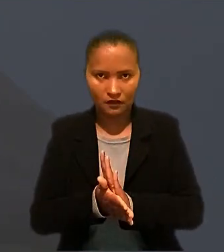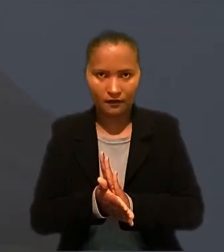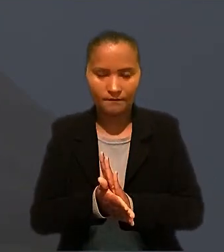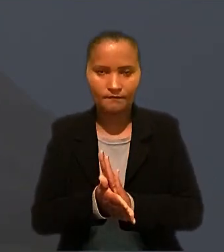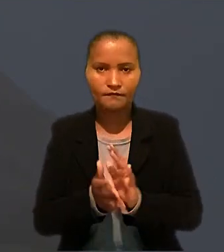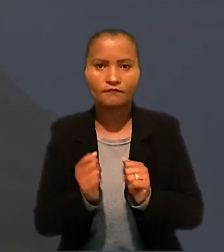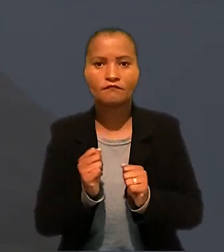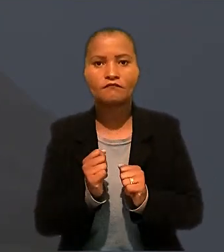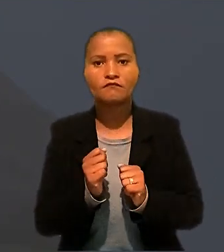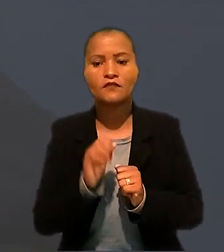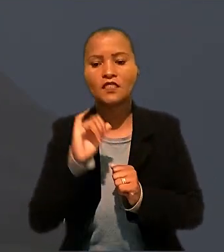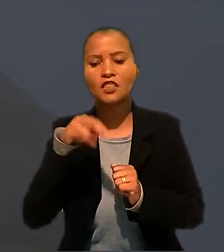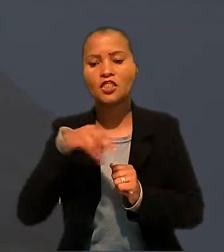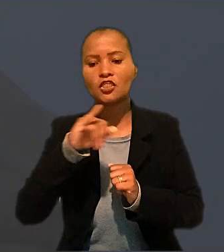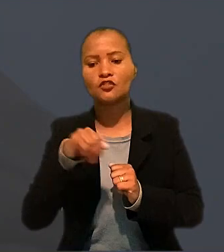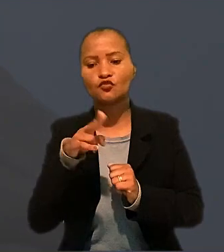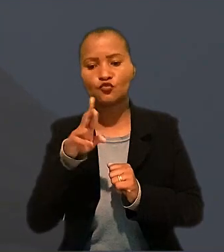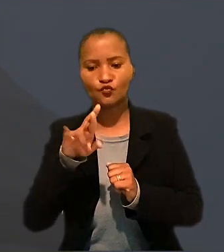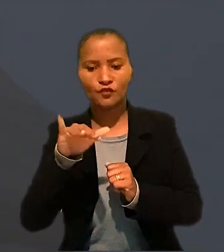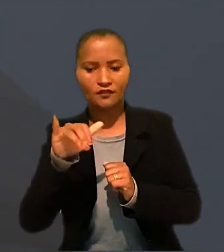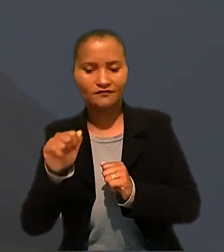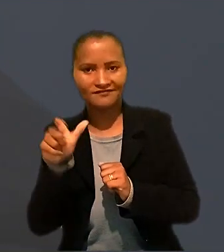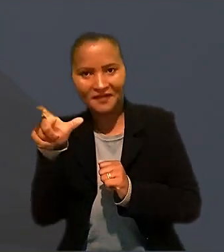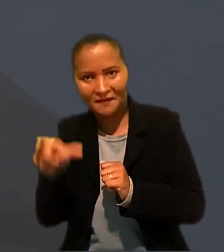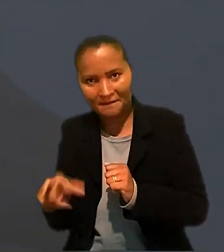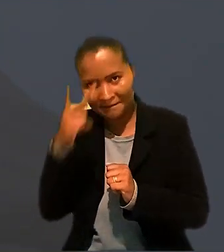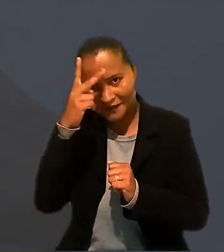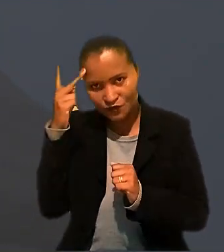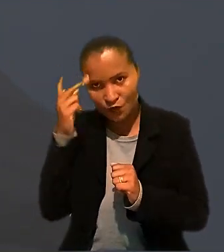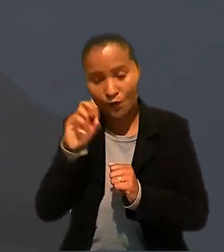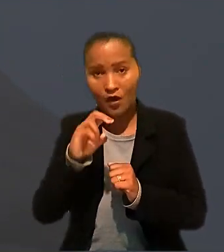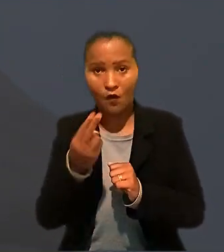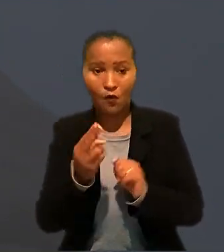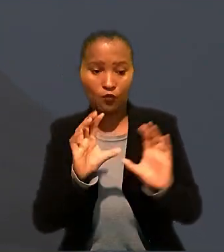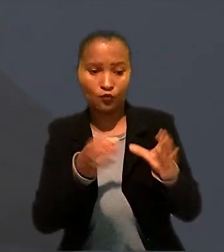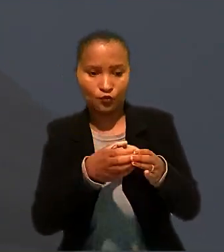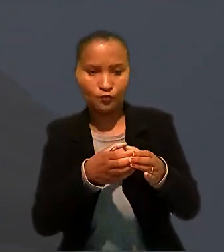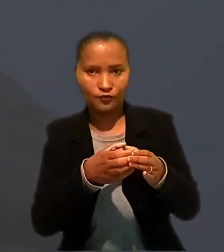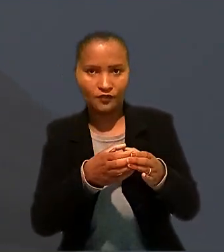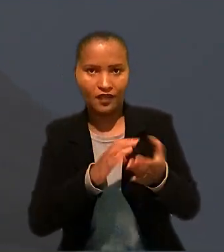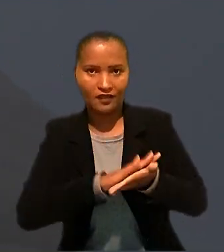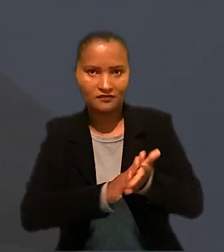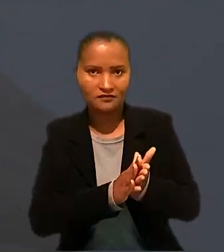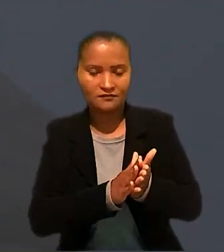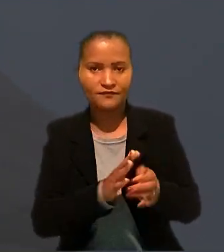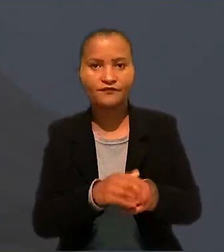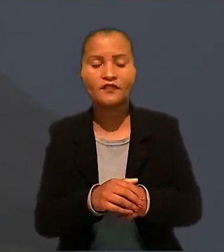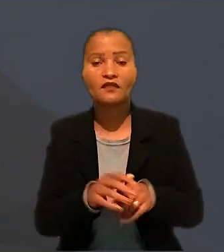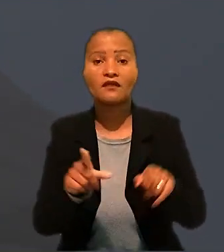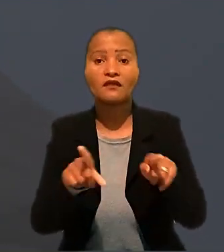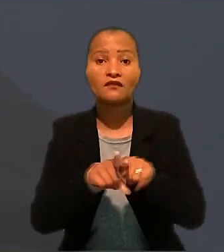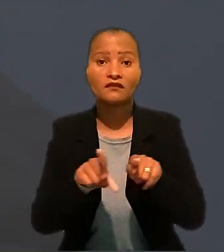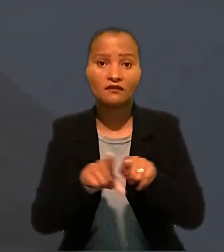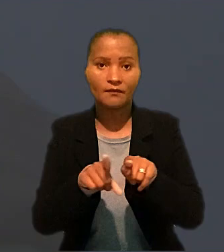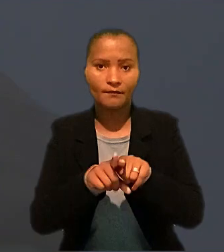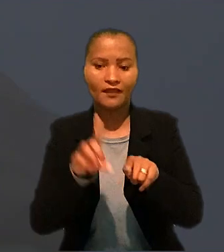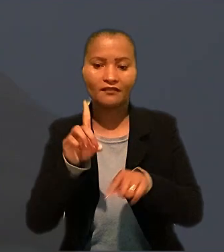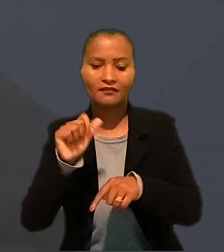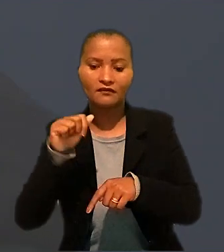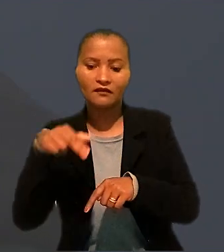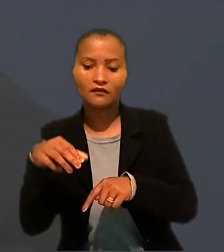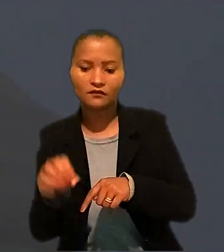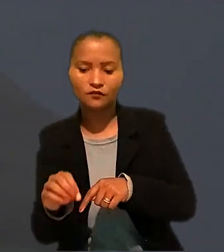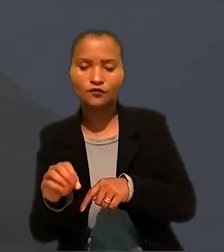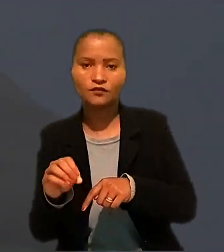discriminação, fruto da injúria ou do racismo, dependendo da ação. Você tem as reparações por dano